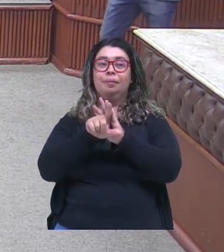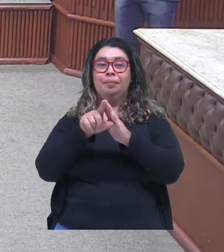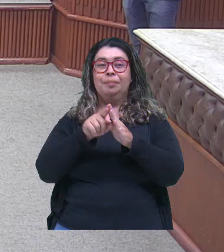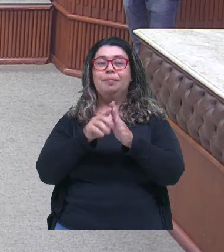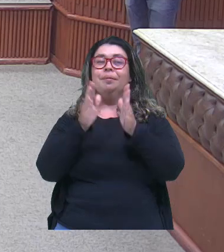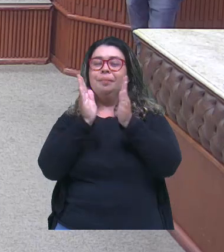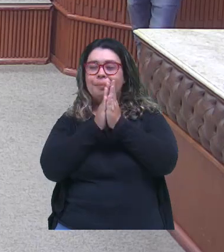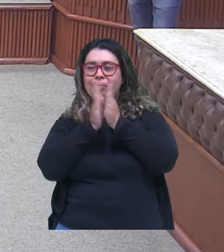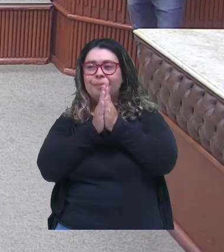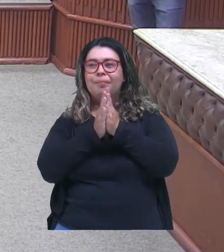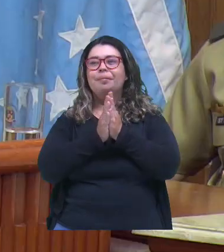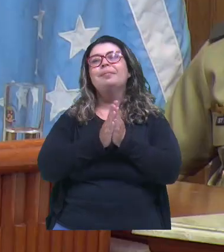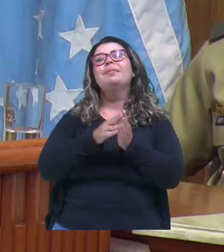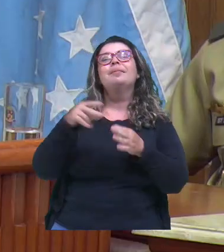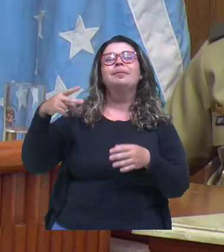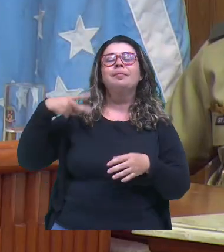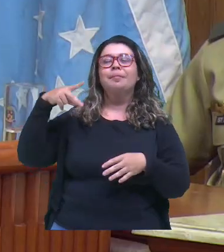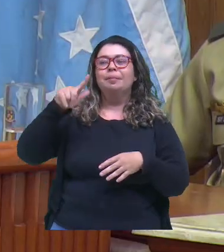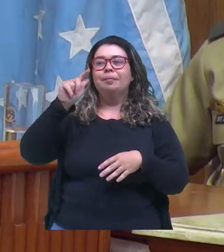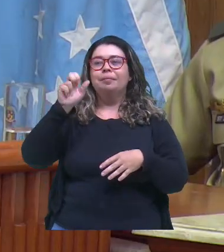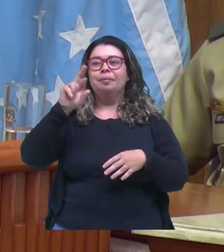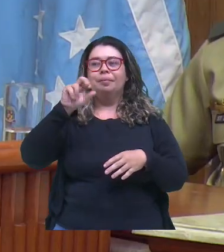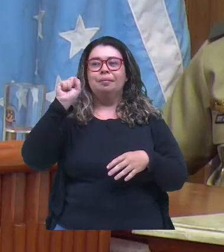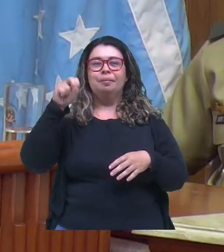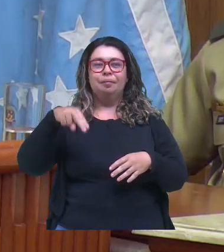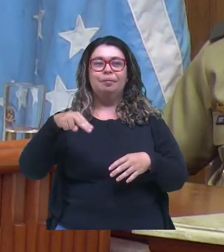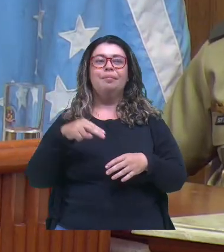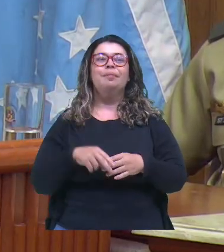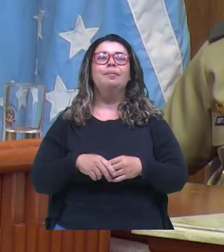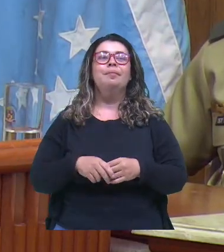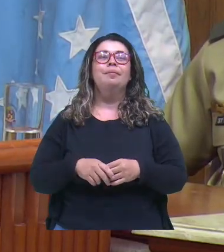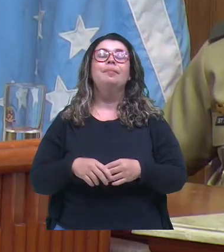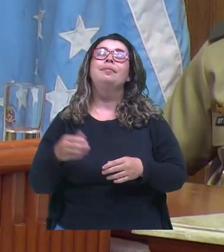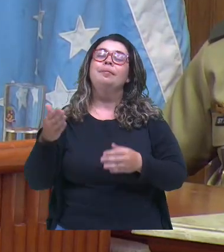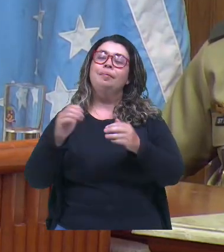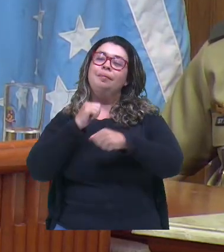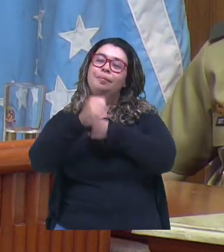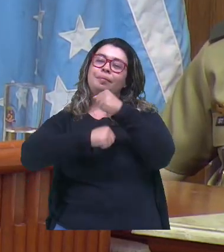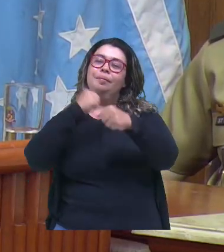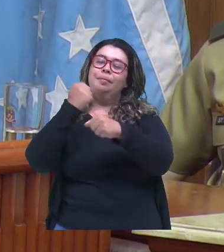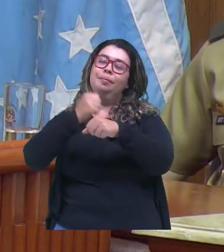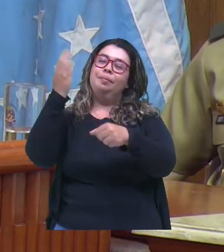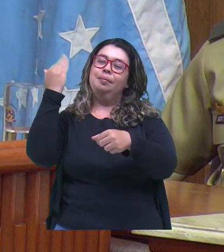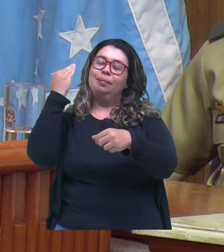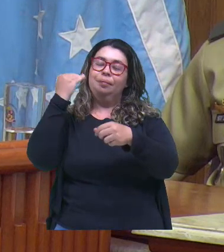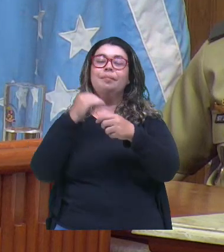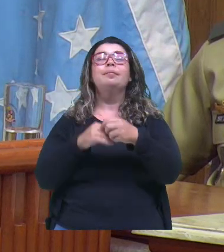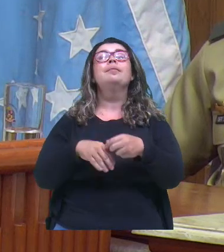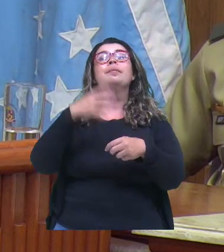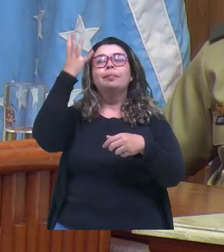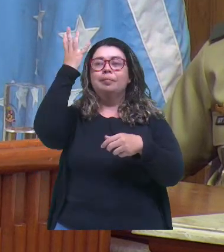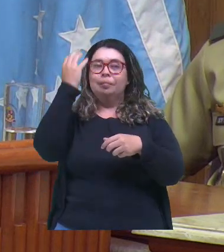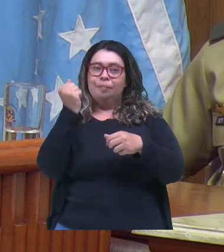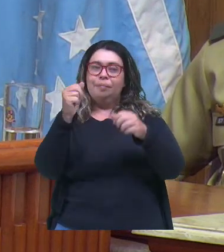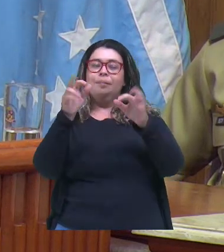por trazer esse projeto tão importante. Né, o ano passado foi aprovado, e agora, este ano, já está